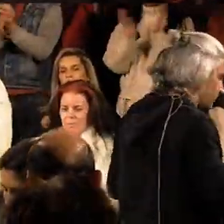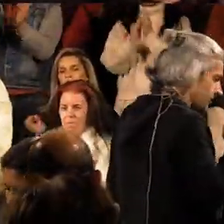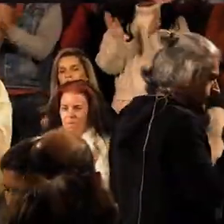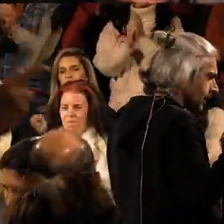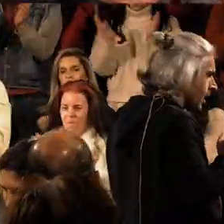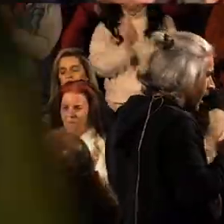w